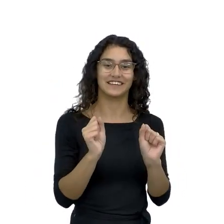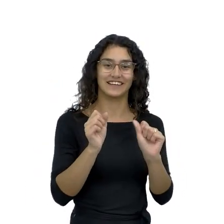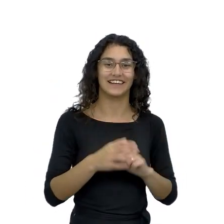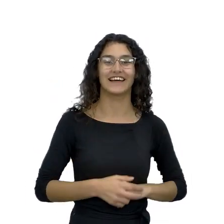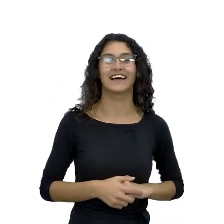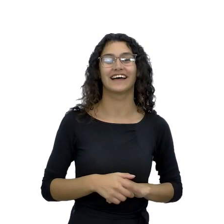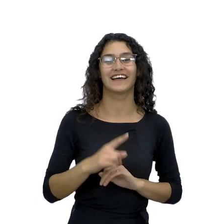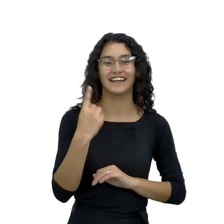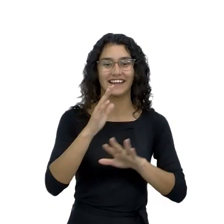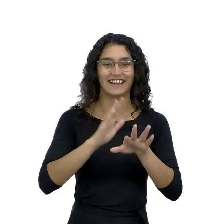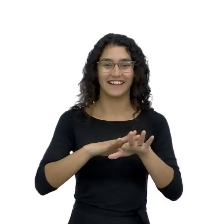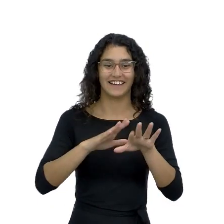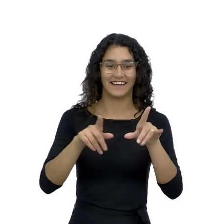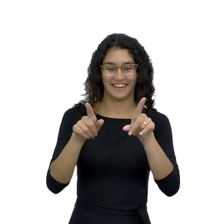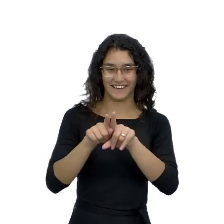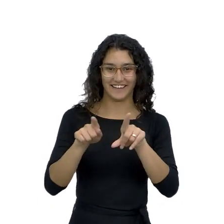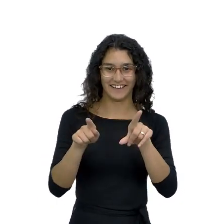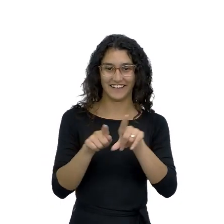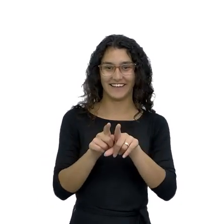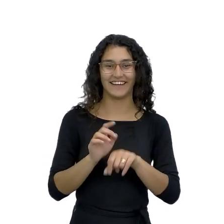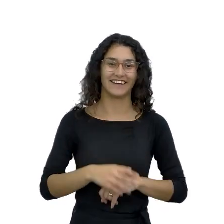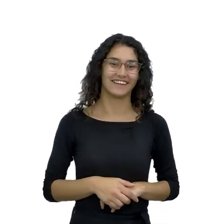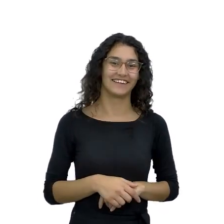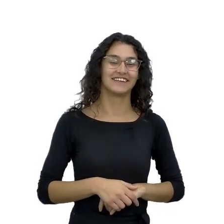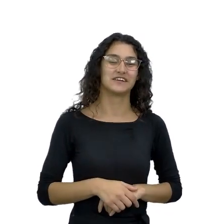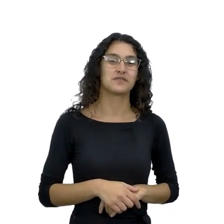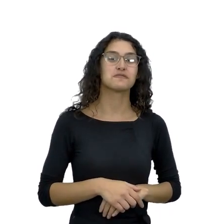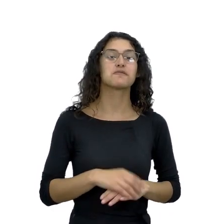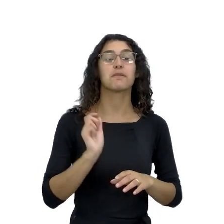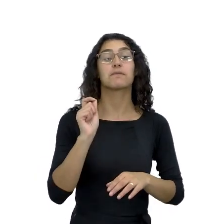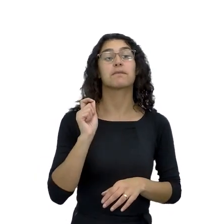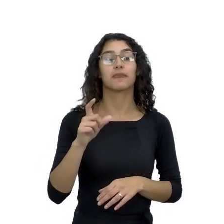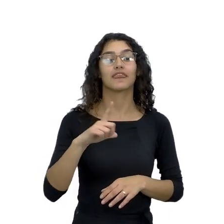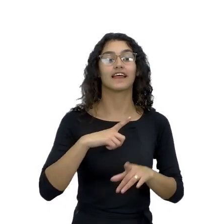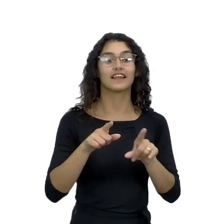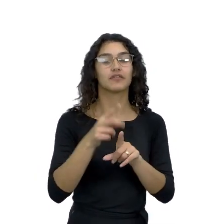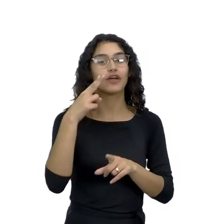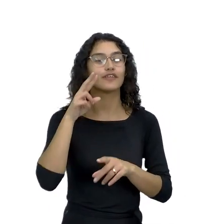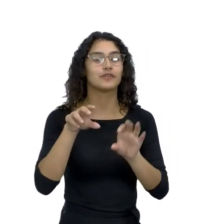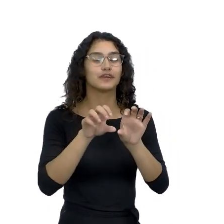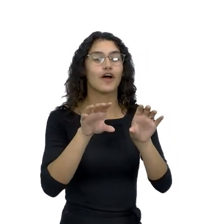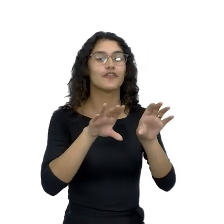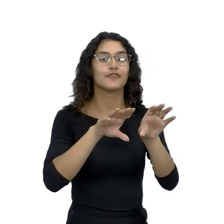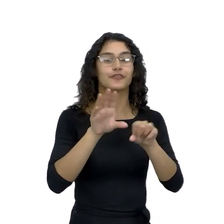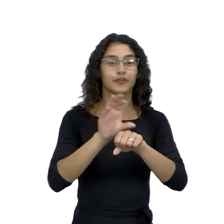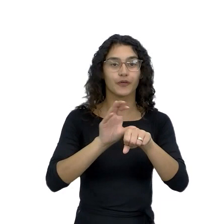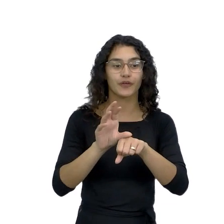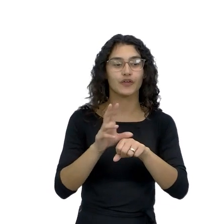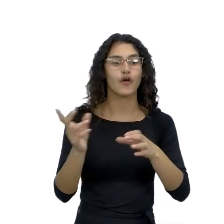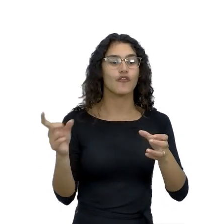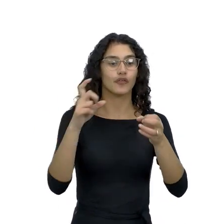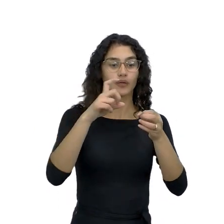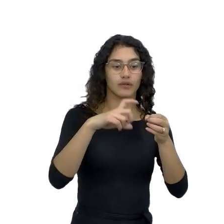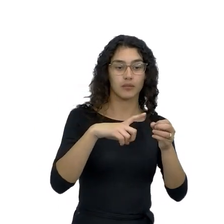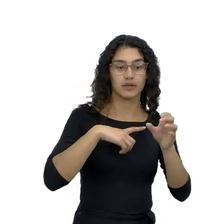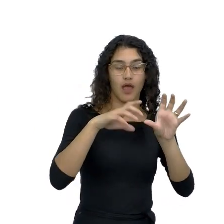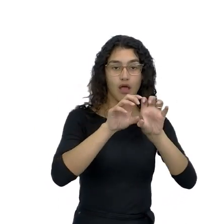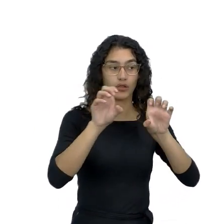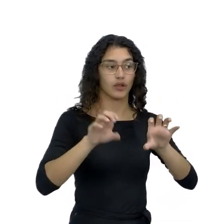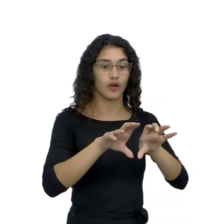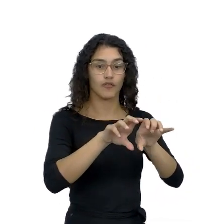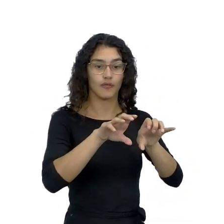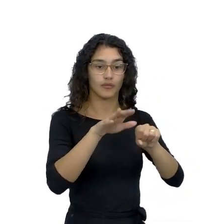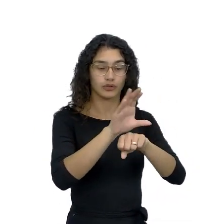estamos aqui construindo em rede. E o que vimos nessa formação? Retomamos a estrutura